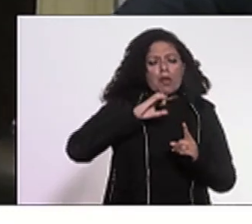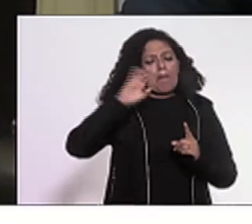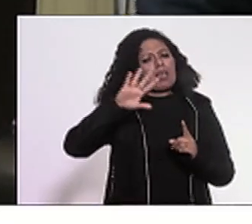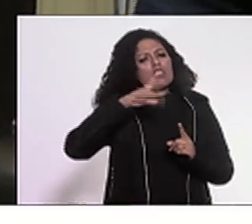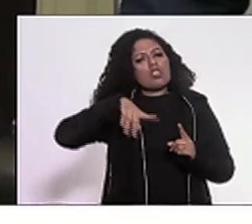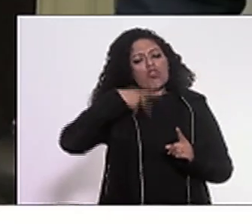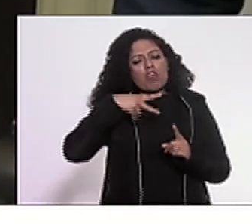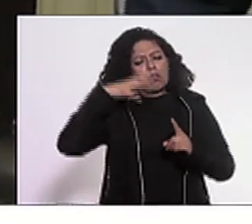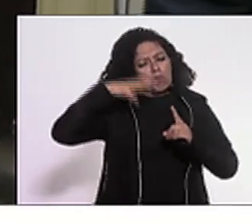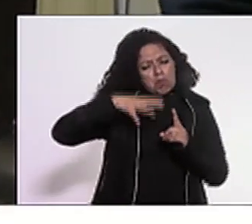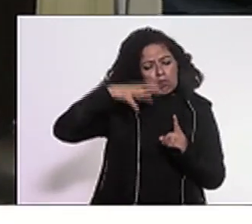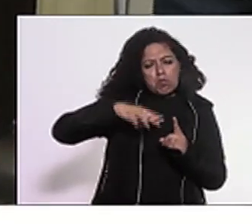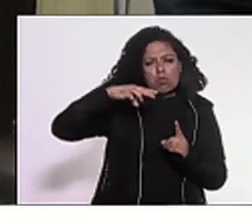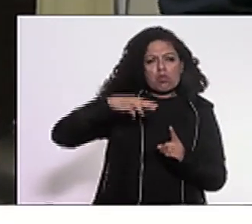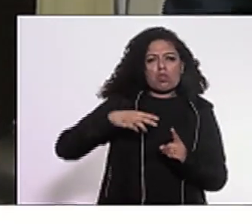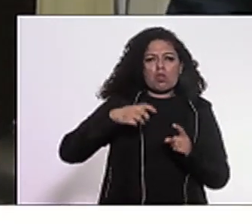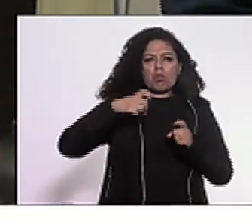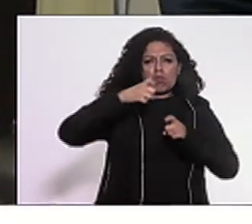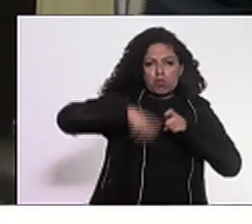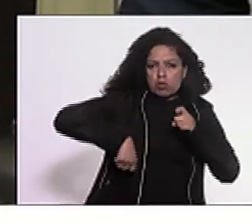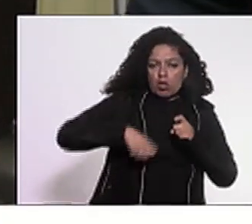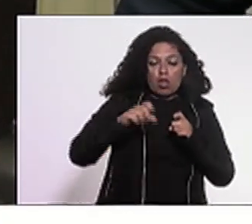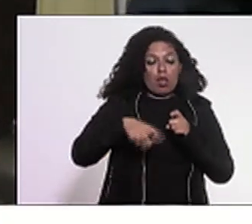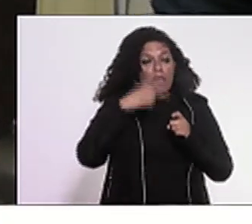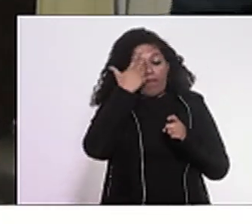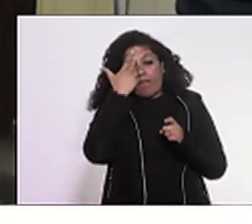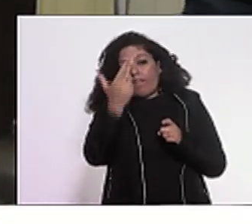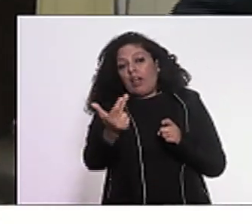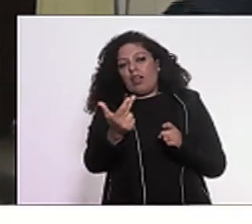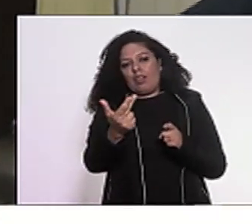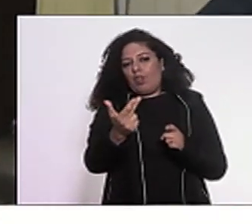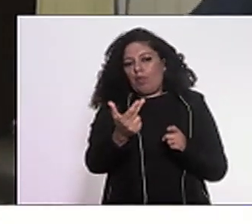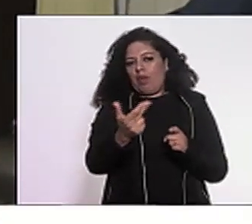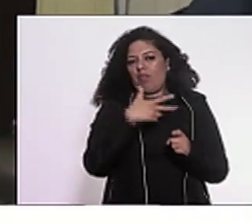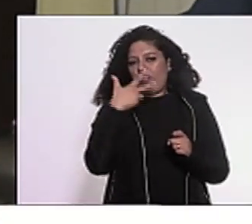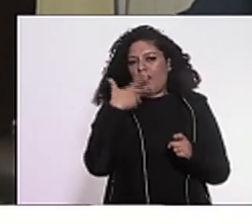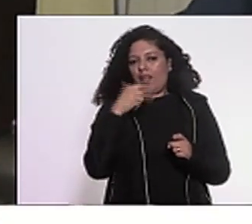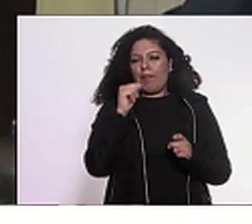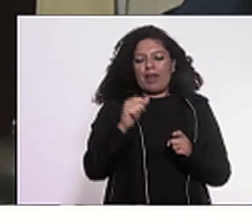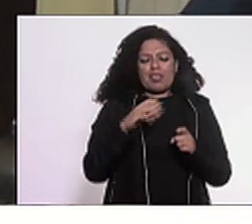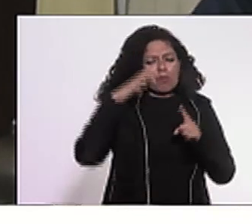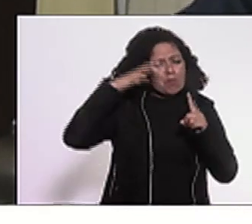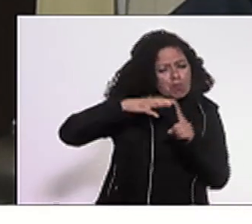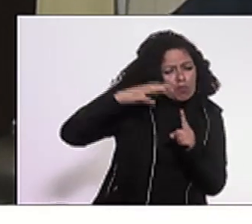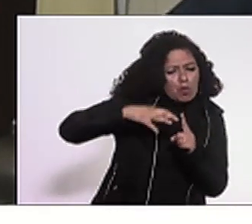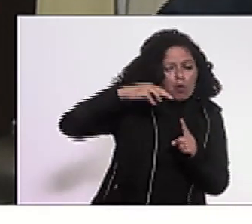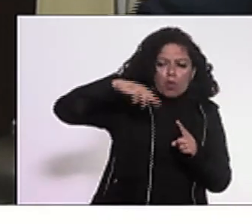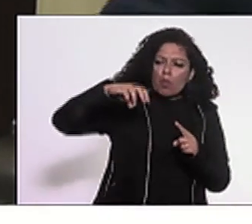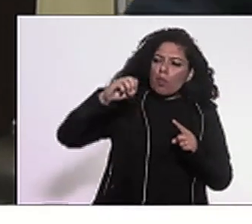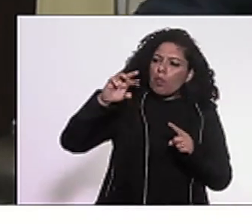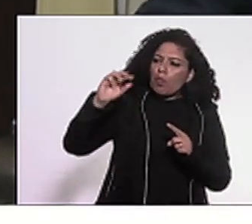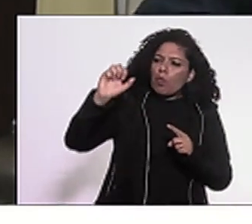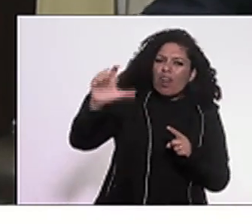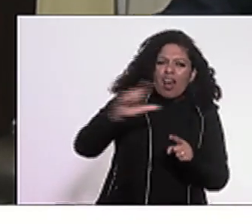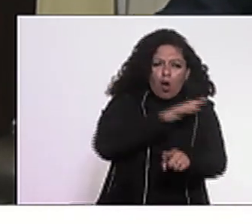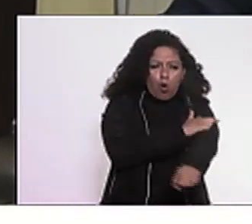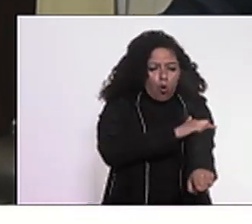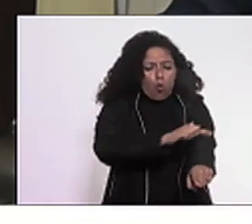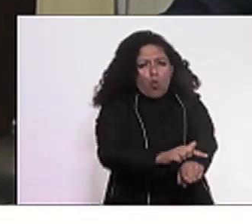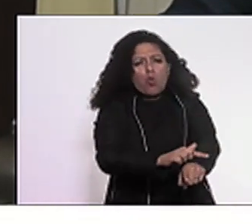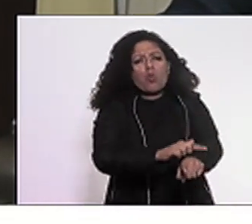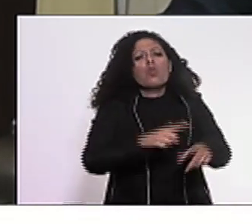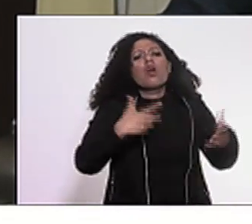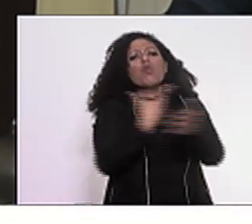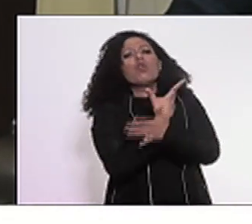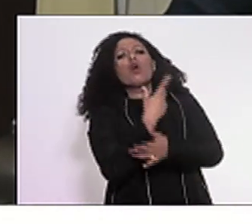assédio moral, né, o assédio sexual é uma coisa mais fácil até de você identificar, mas o assédio moral, ele acontece de várias